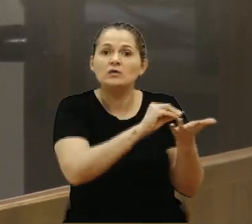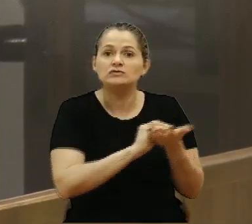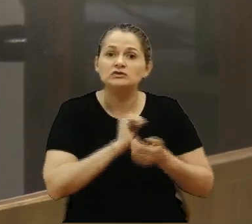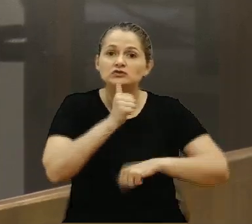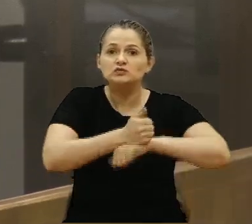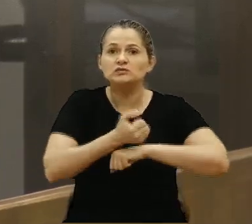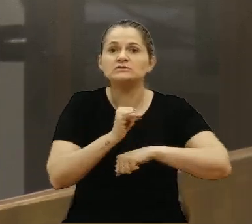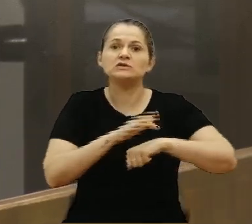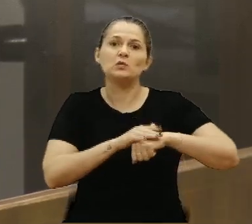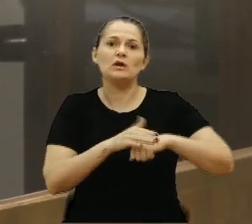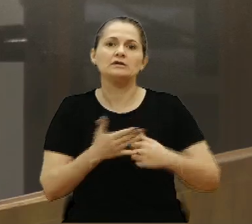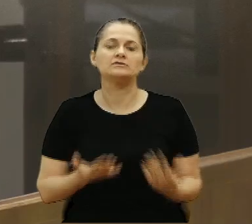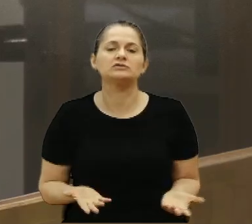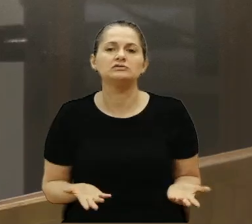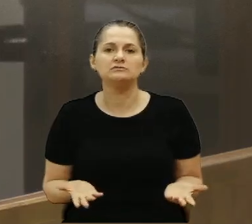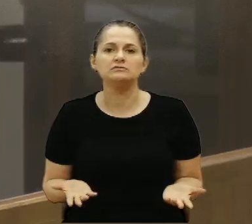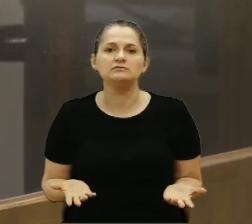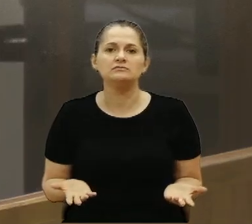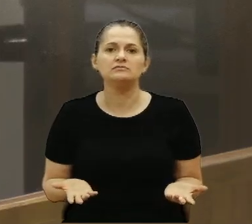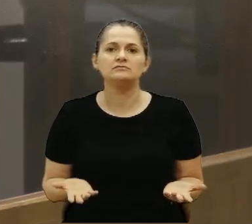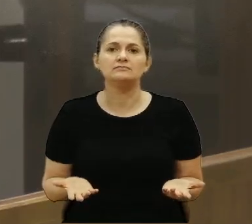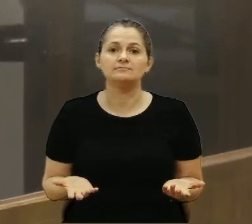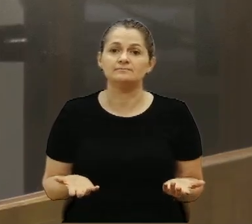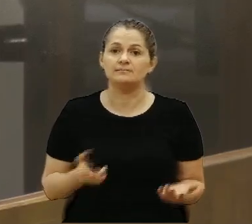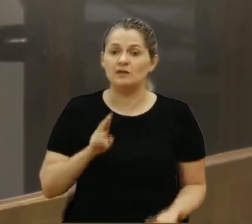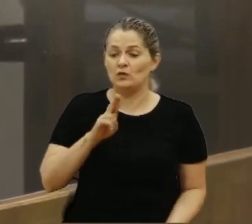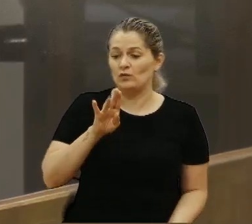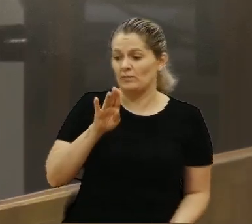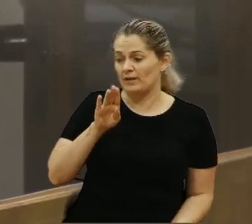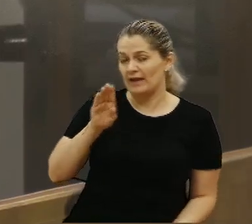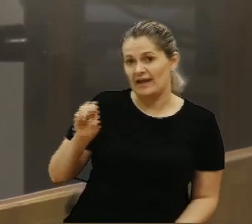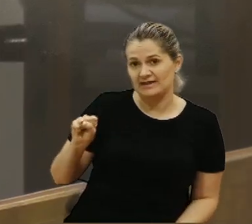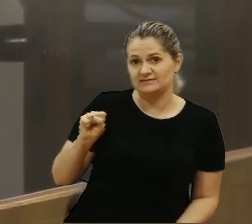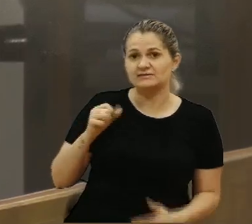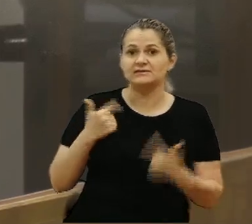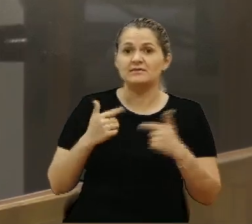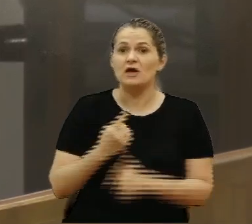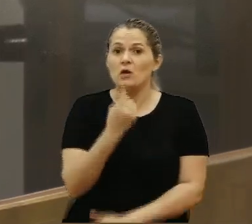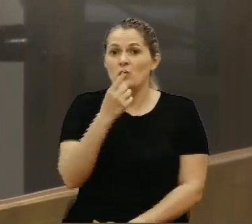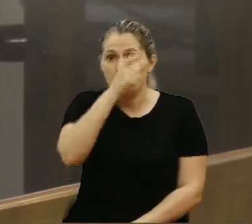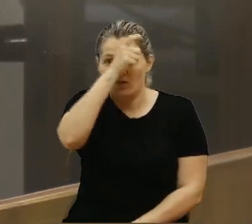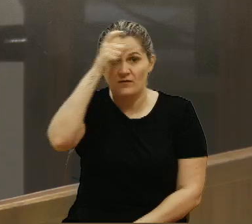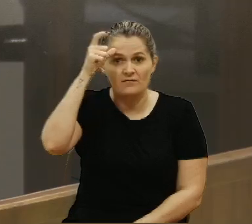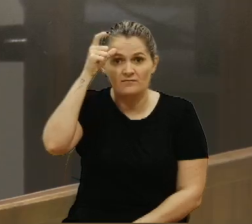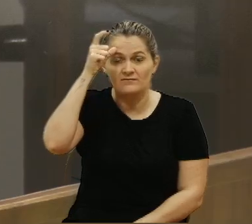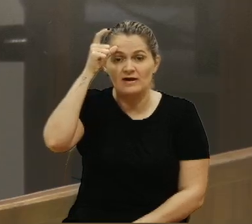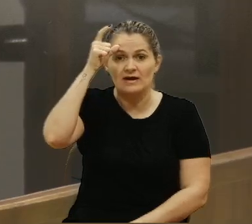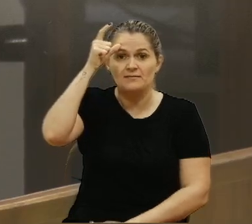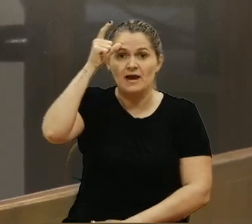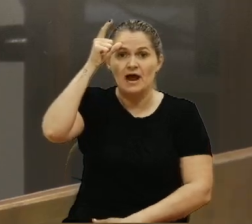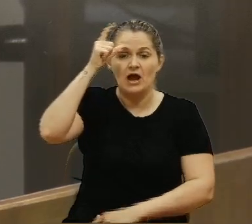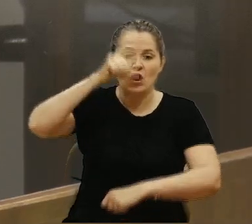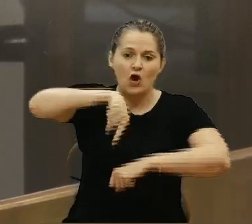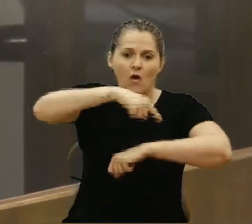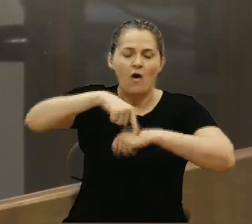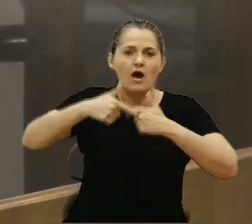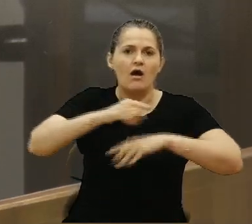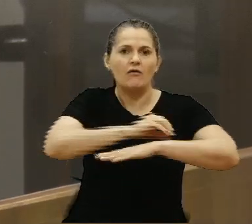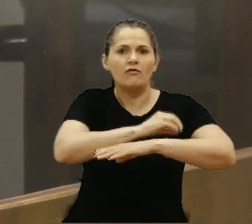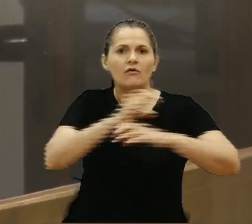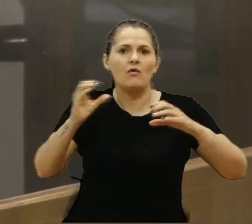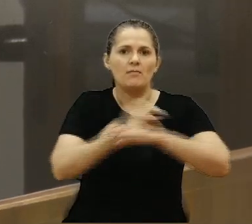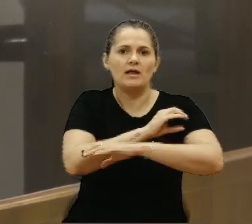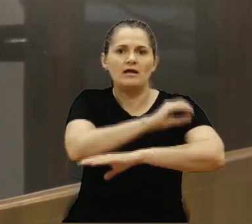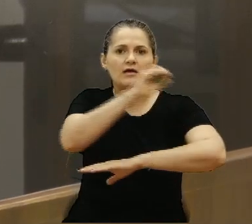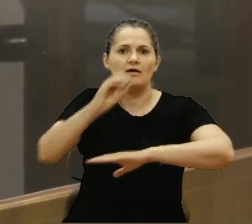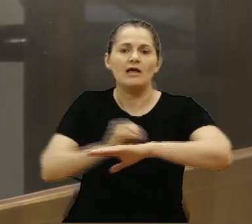está doente. E as UBS têm que funcionar com um enfermeiro durante todo o tempo. Aí fizeram o cargo de